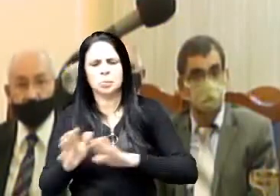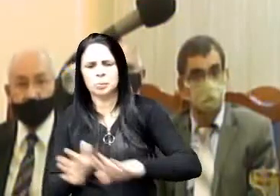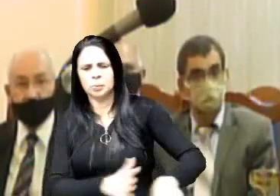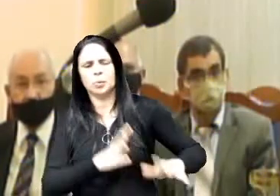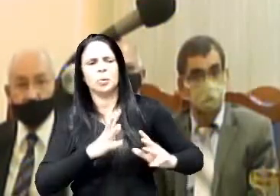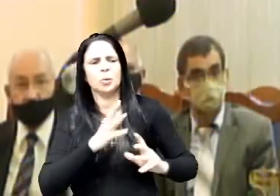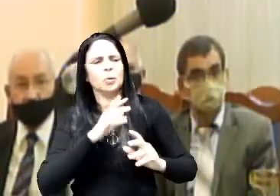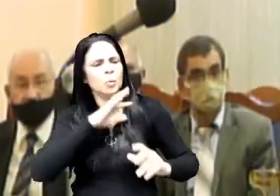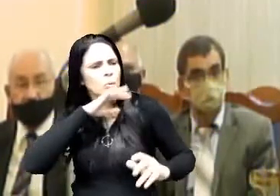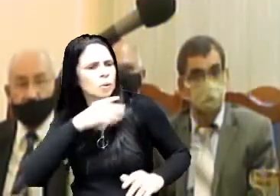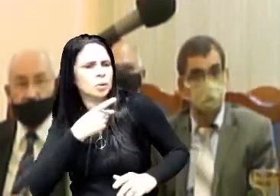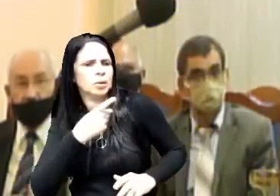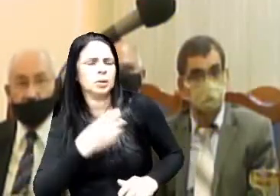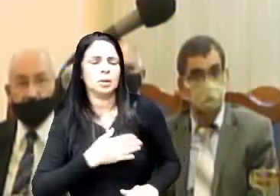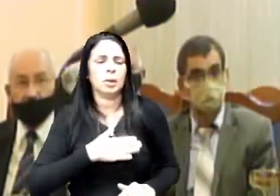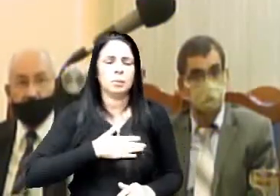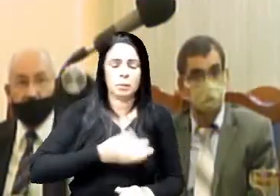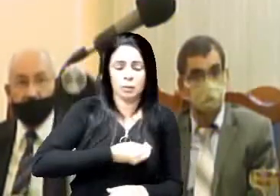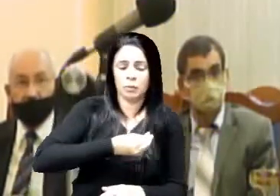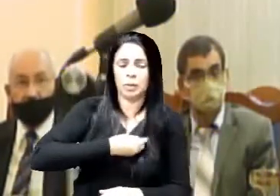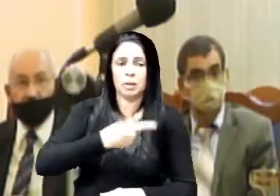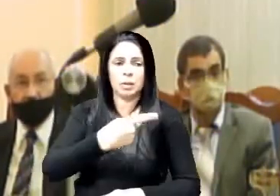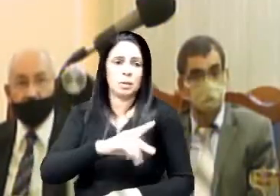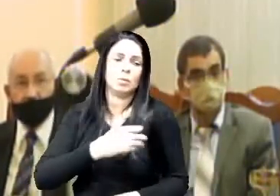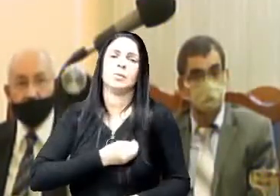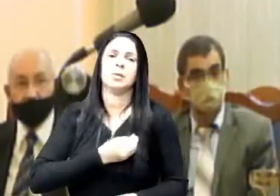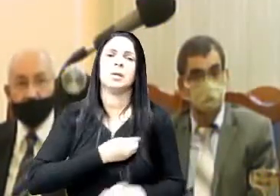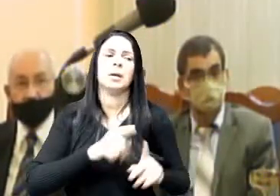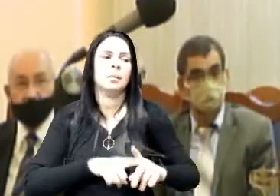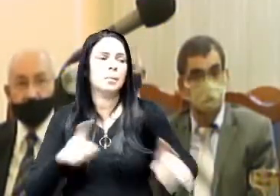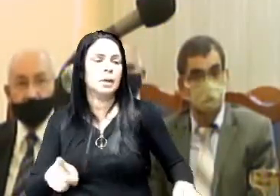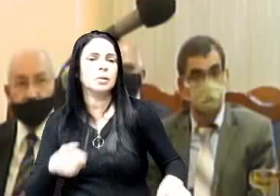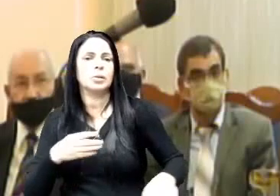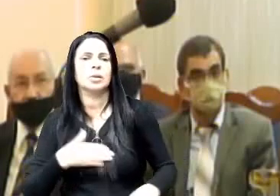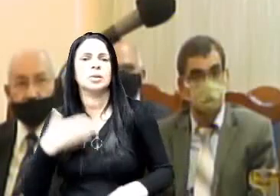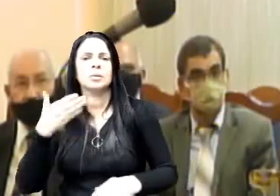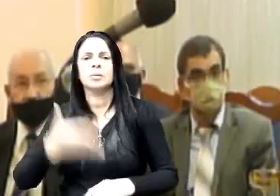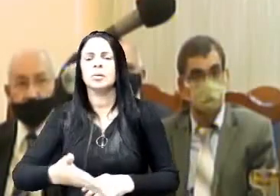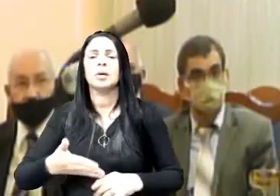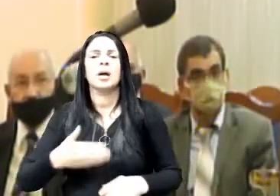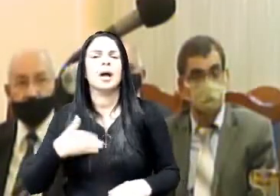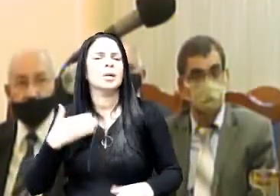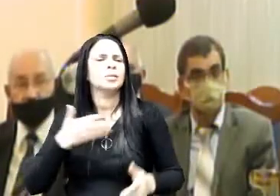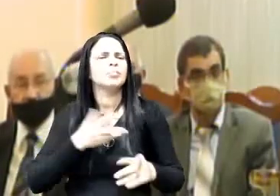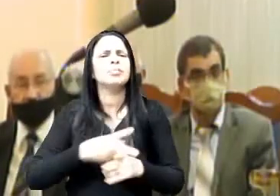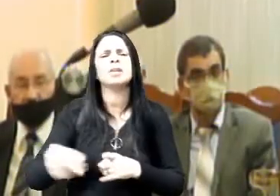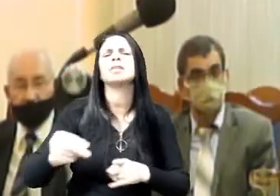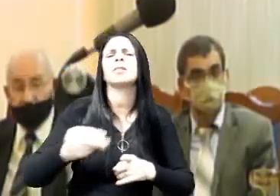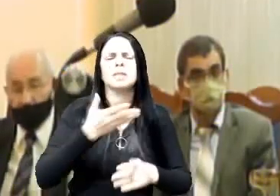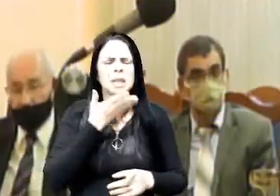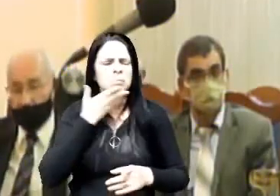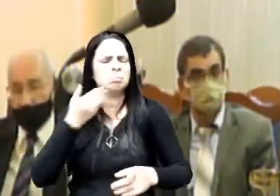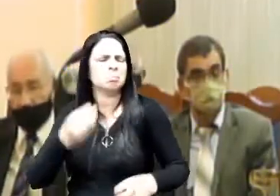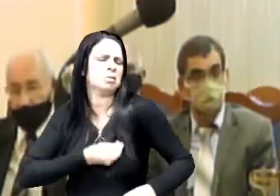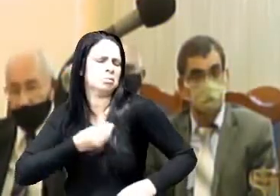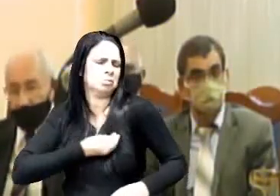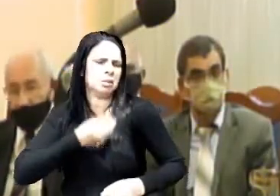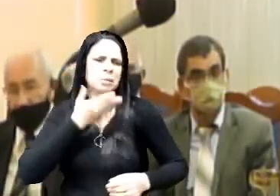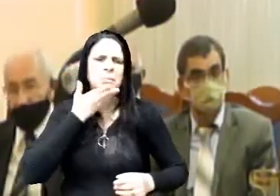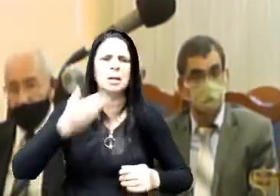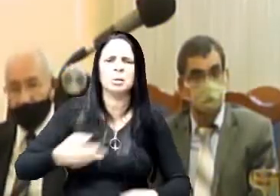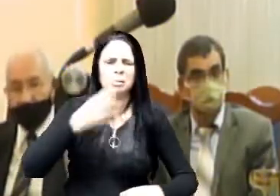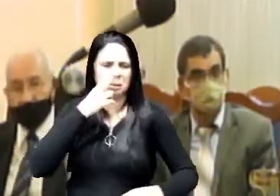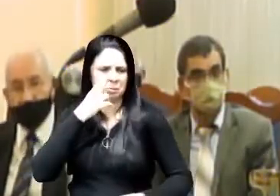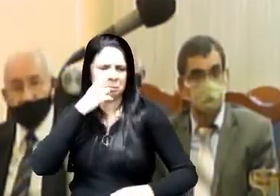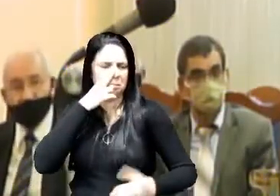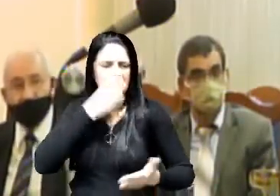presta da minha vida e da sua vida. Mas quando a gente sair do outro lado, vai sair melhor, melhor, melhor. Vai sair